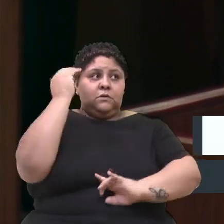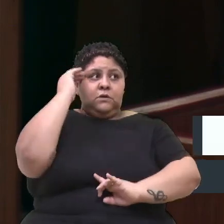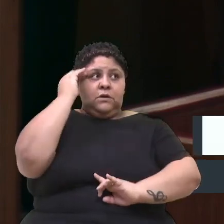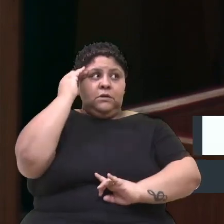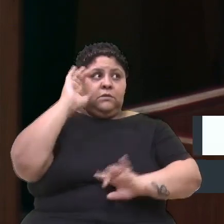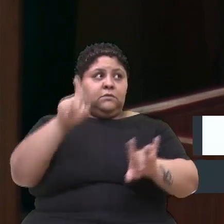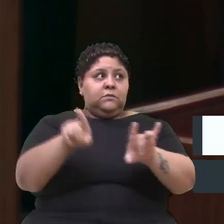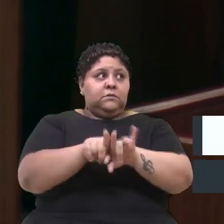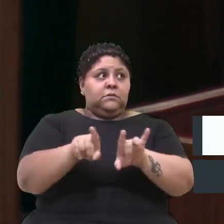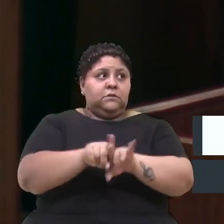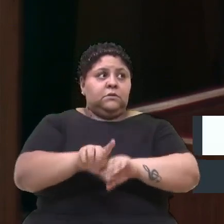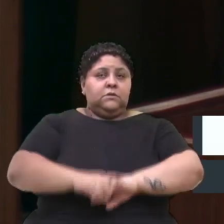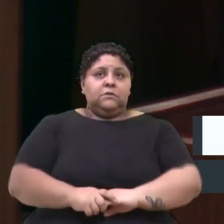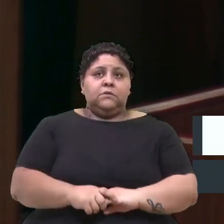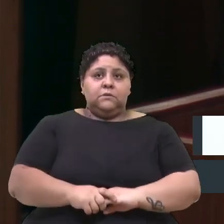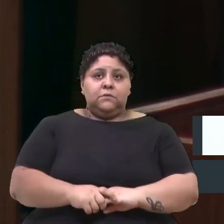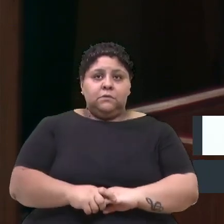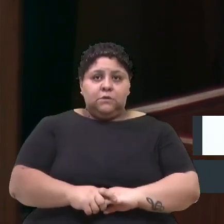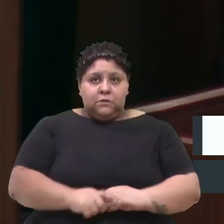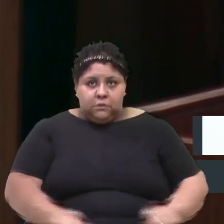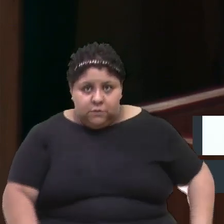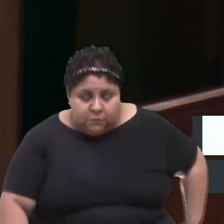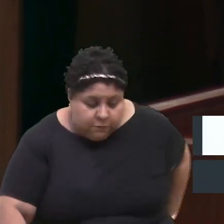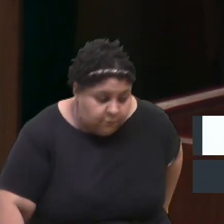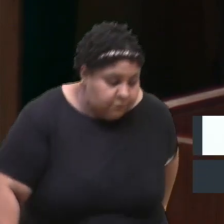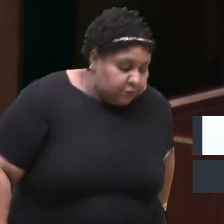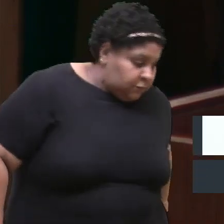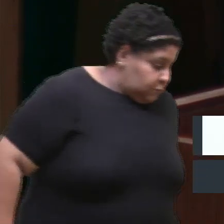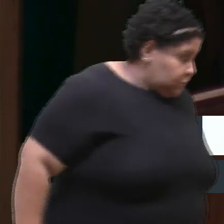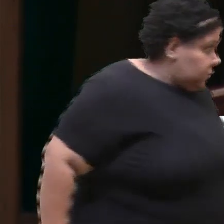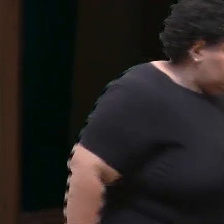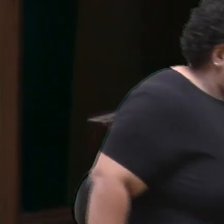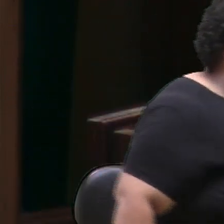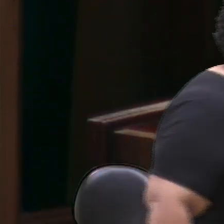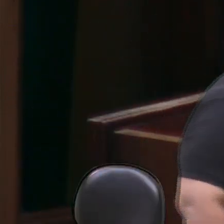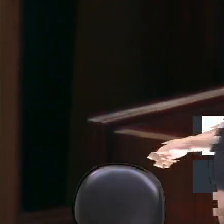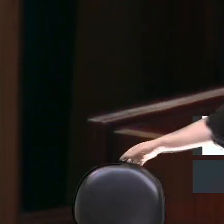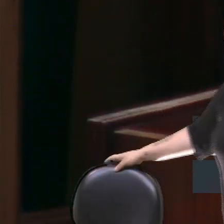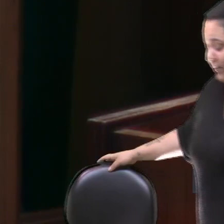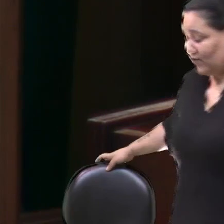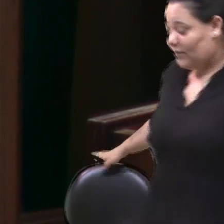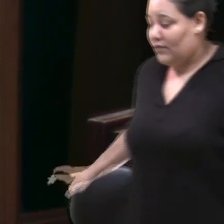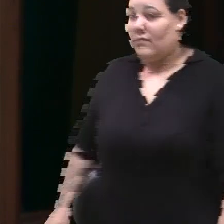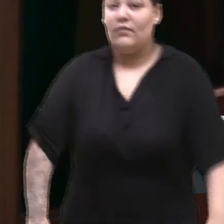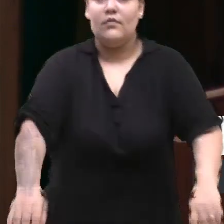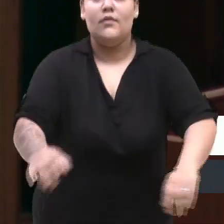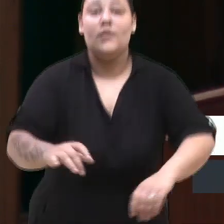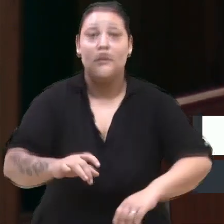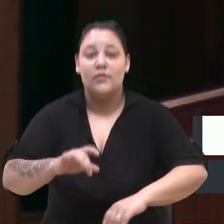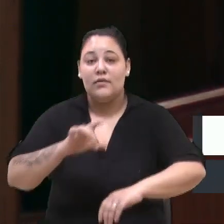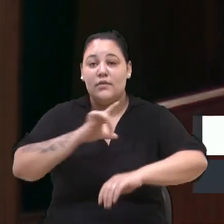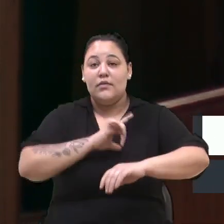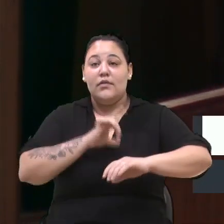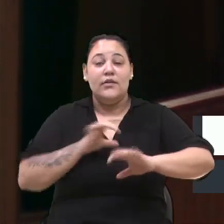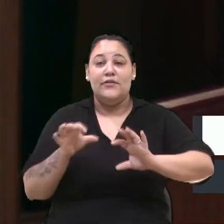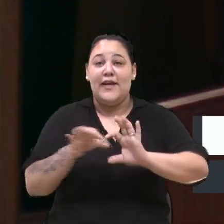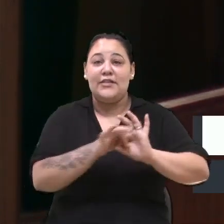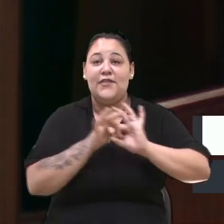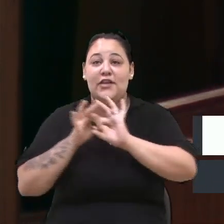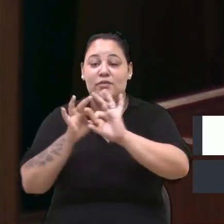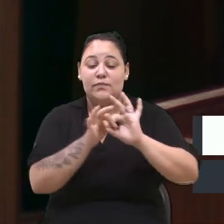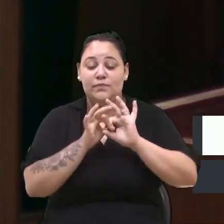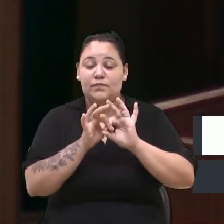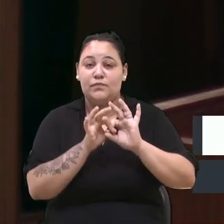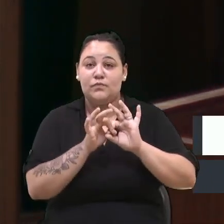dificuldades que Caxias tem na questão financeira. E eu sempre disse, temos que unir o público ao privado, e assim